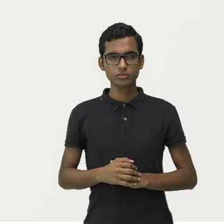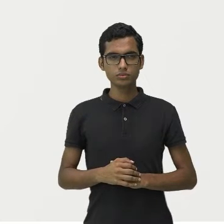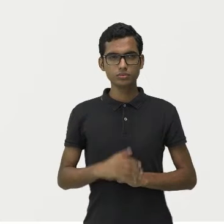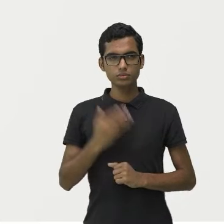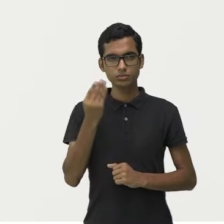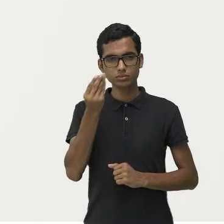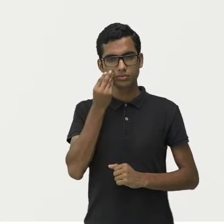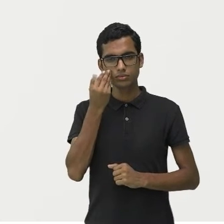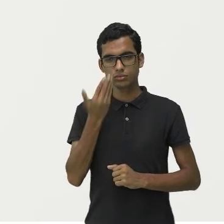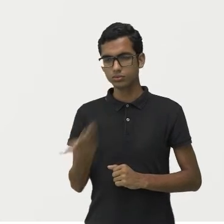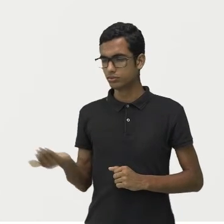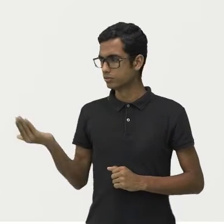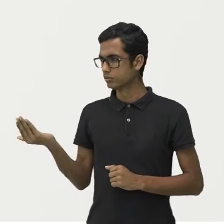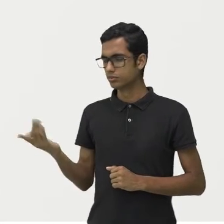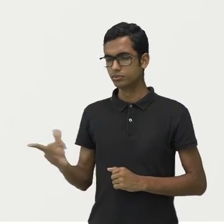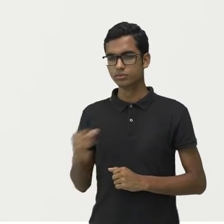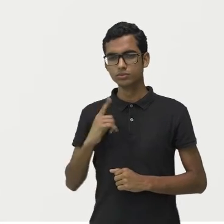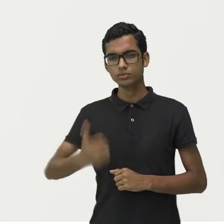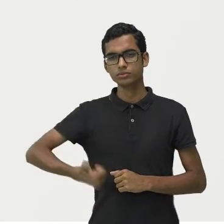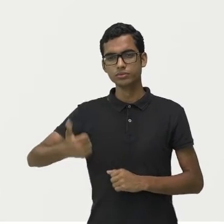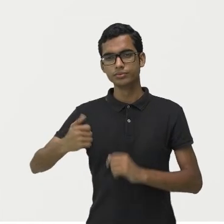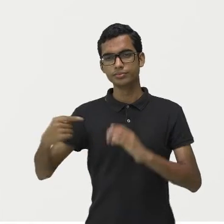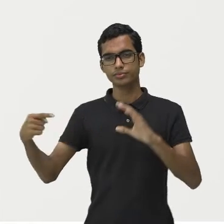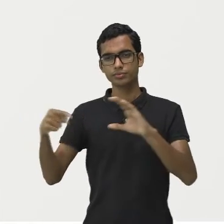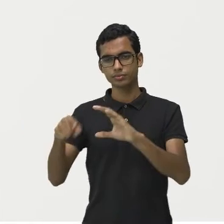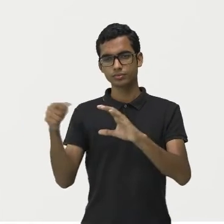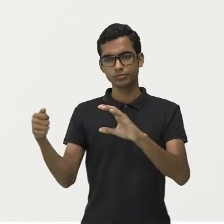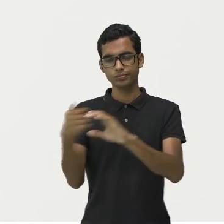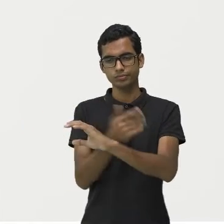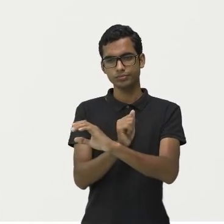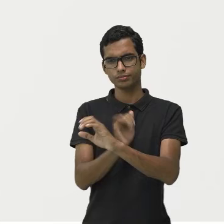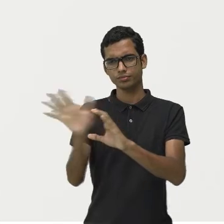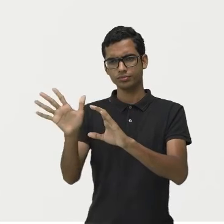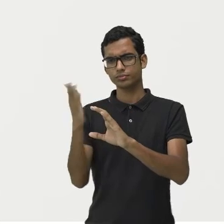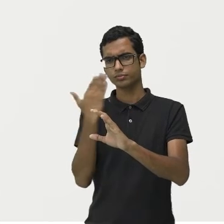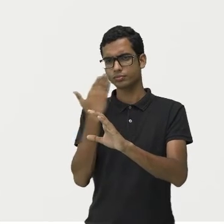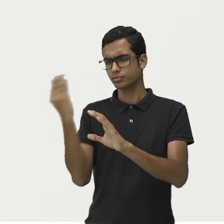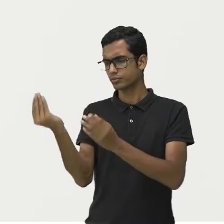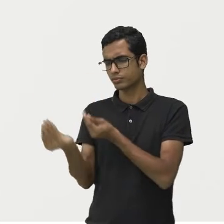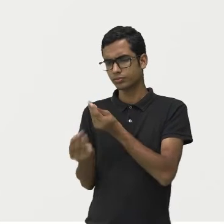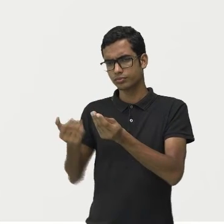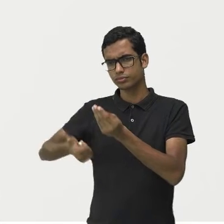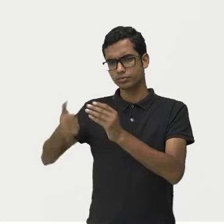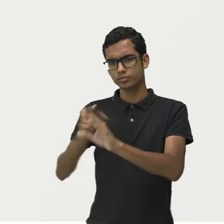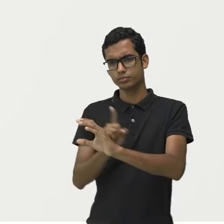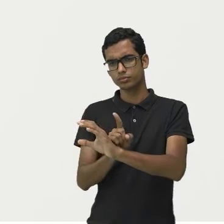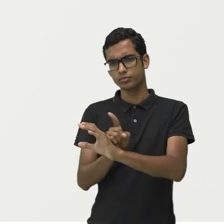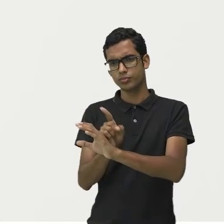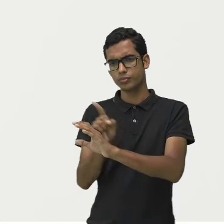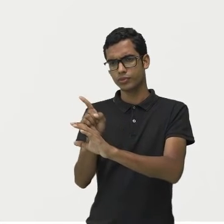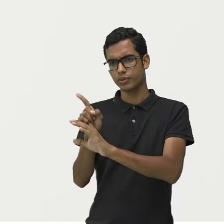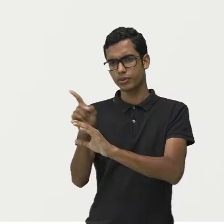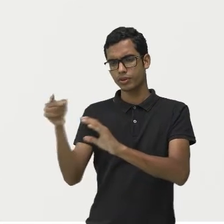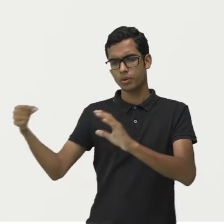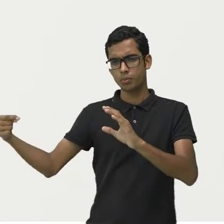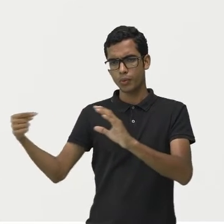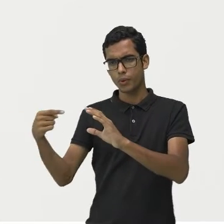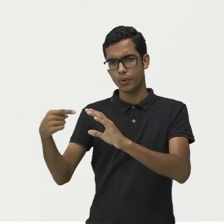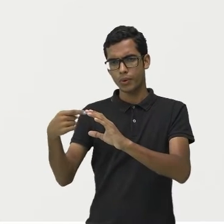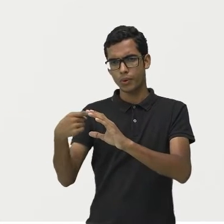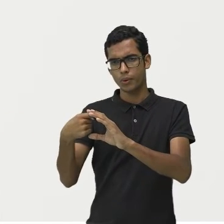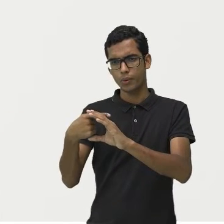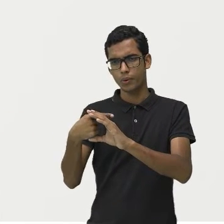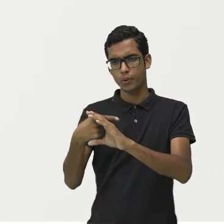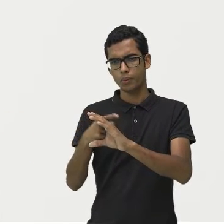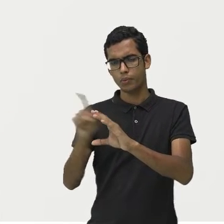Veja bem, tem aqui o primeiro raio incidente, ele vai aqui, ó. Ele chega, bate aqui